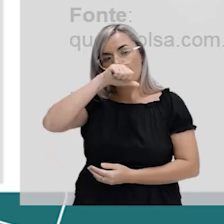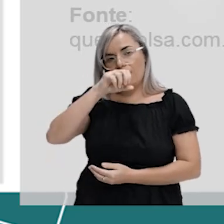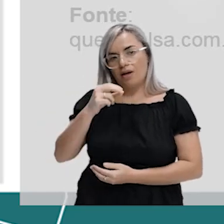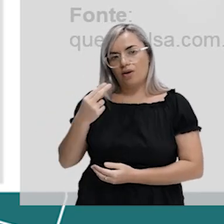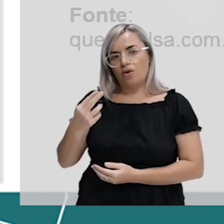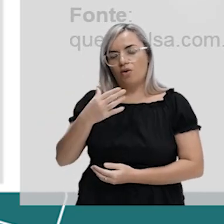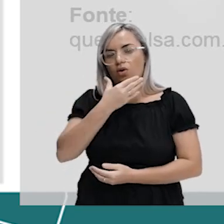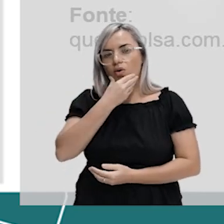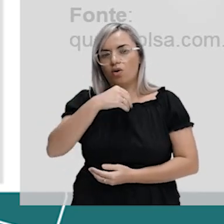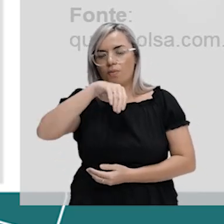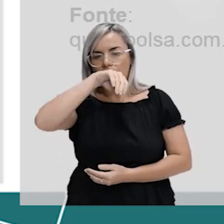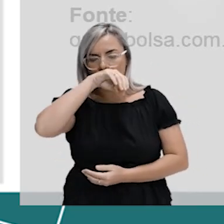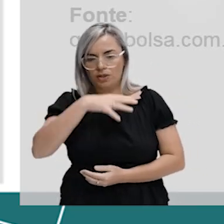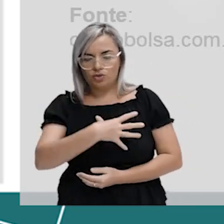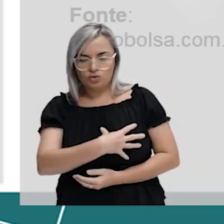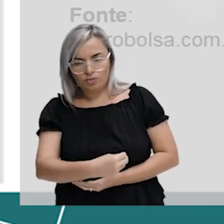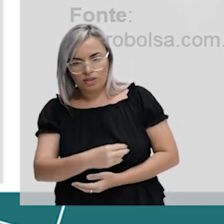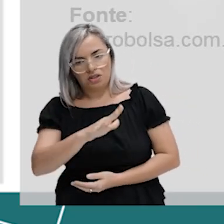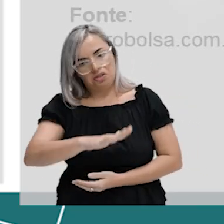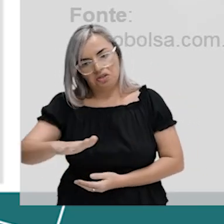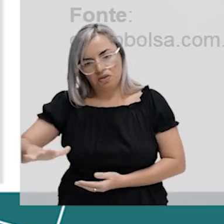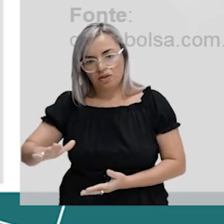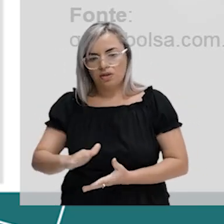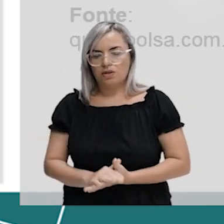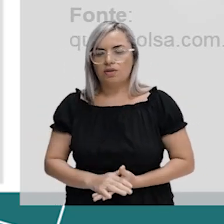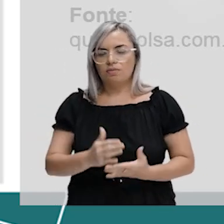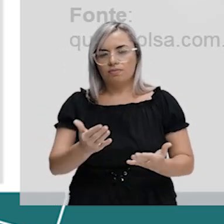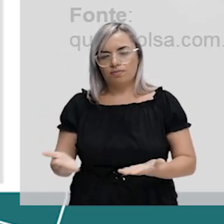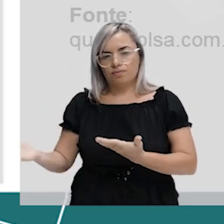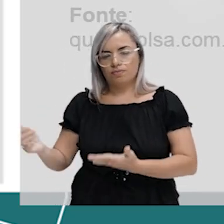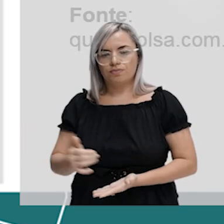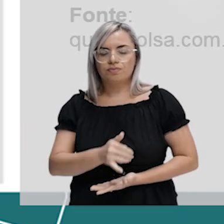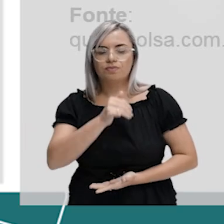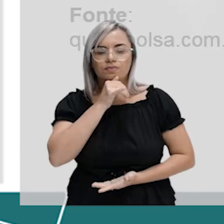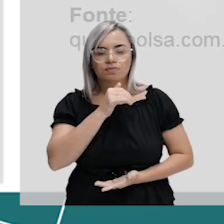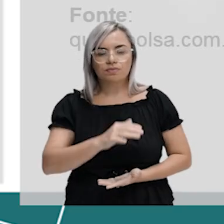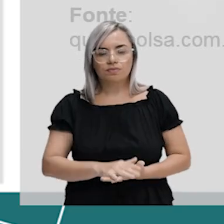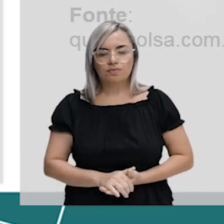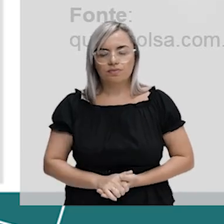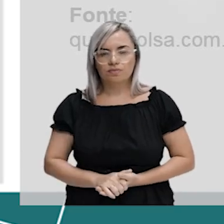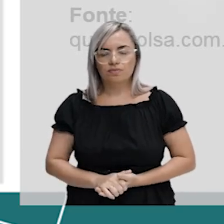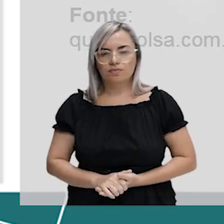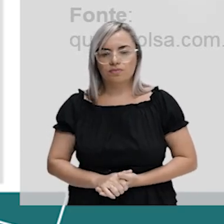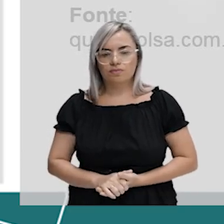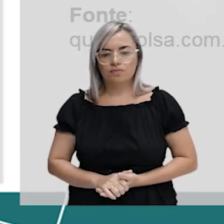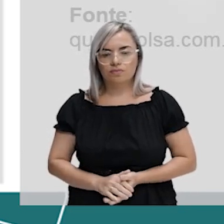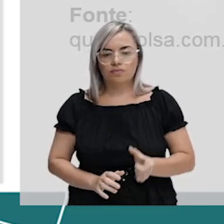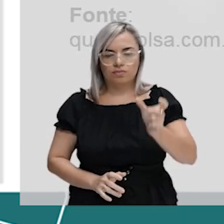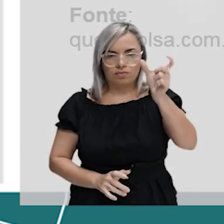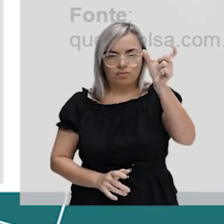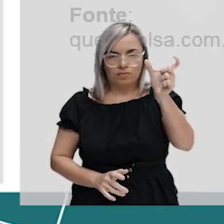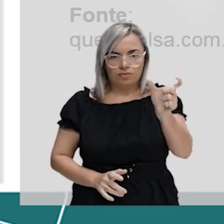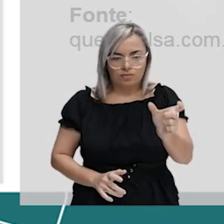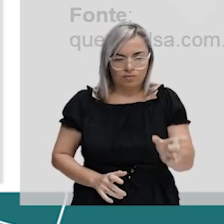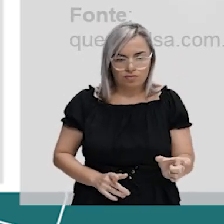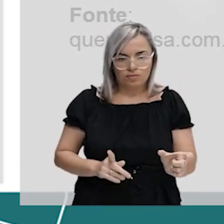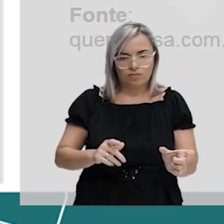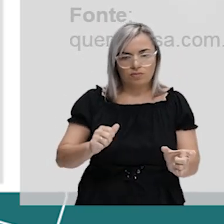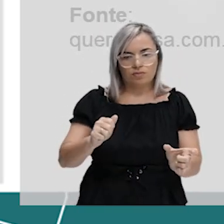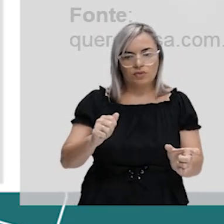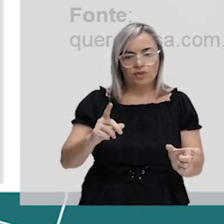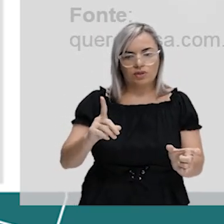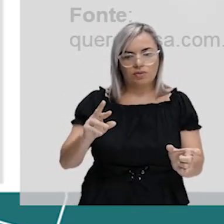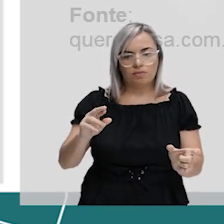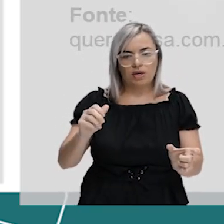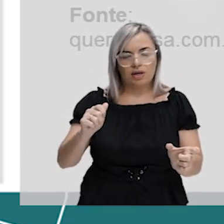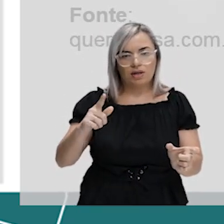analisar a seguinte situação. Por exemplo, ó, eu tenho aqui uma amostra de DNA que é padrão. Veja que as barrinhas